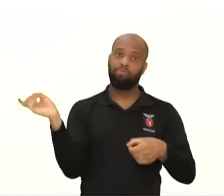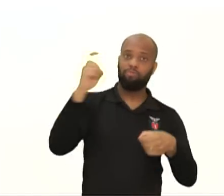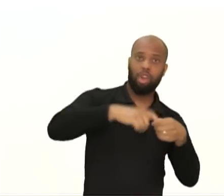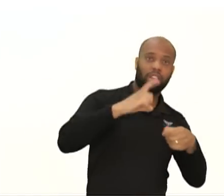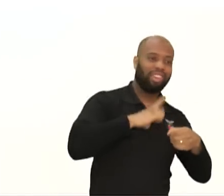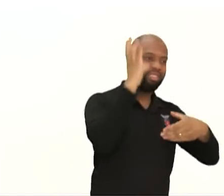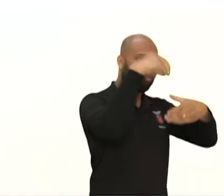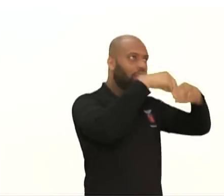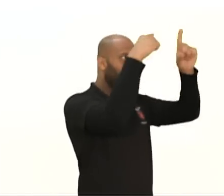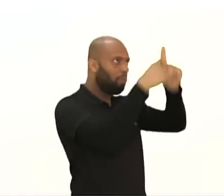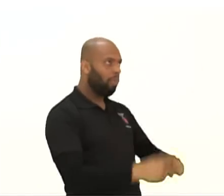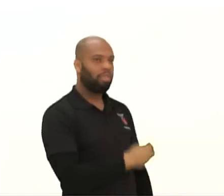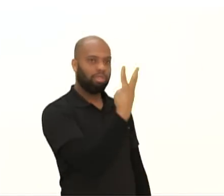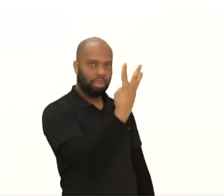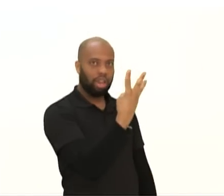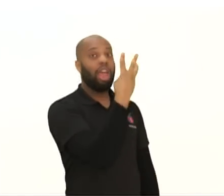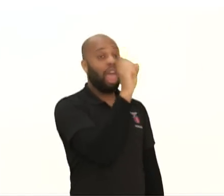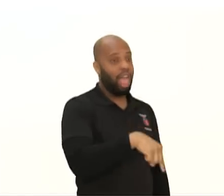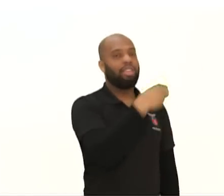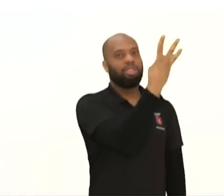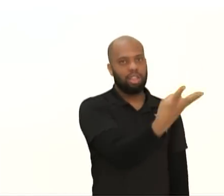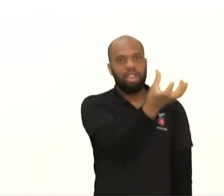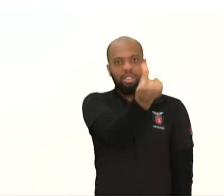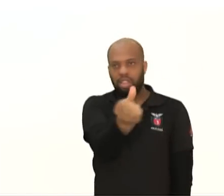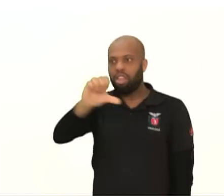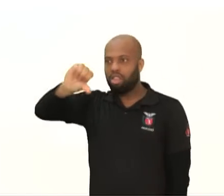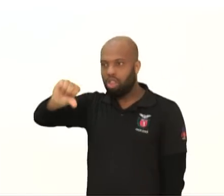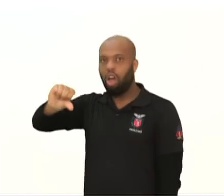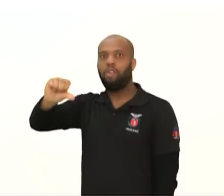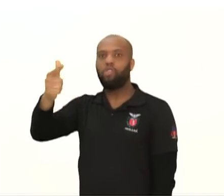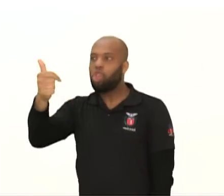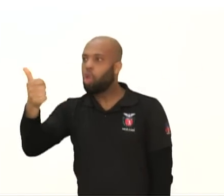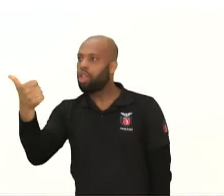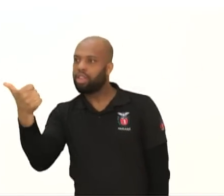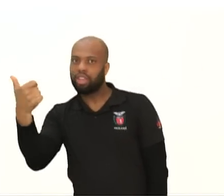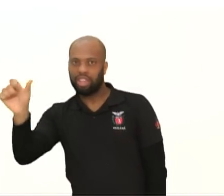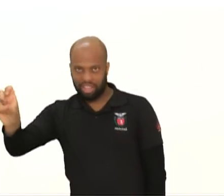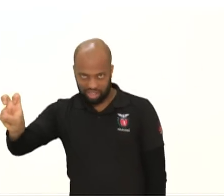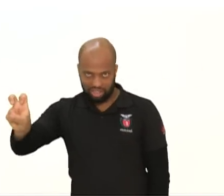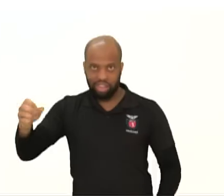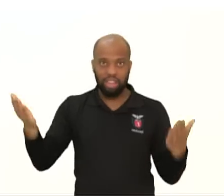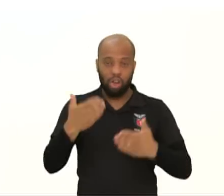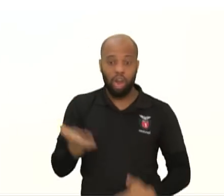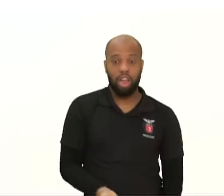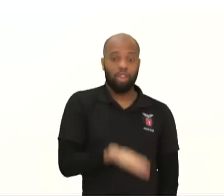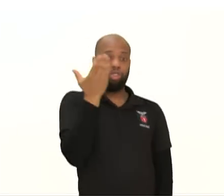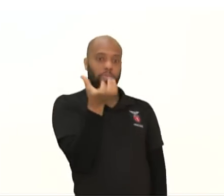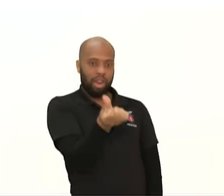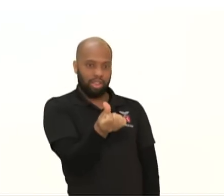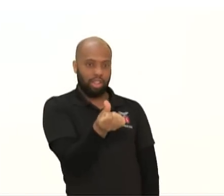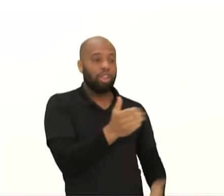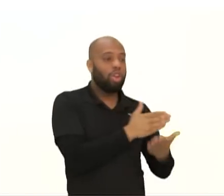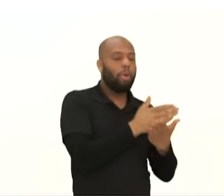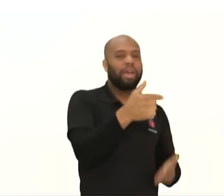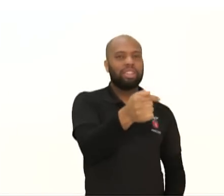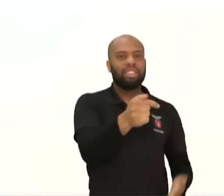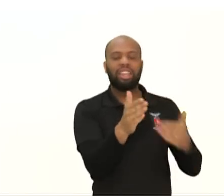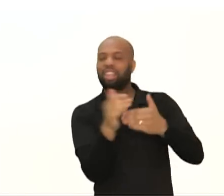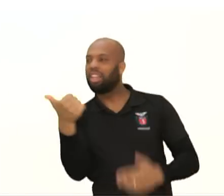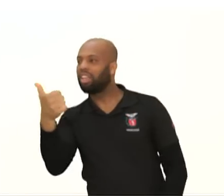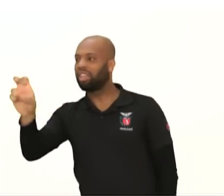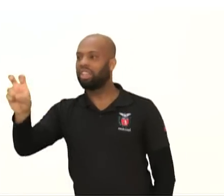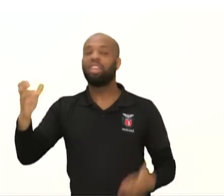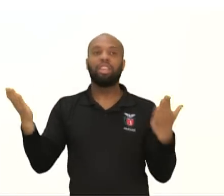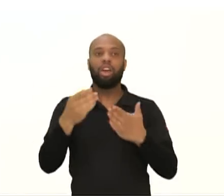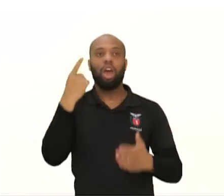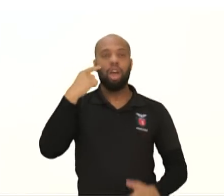múltiplos de 3. O 3, o 6, o 9, o 12 e o 15. Os maiores que 6. Começa lá do 7, vai até o 15. Agora eu vou ver